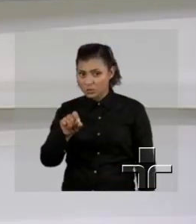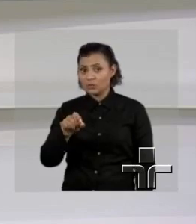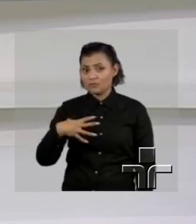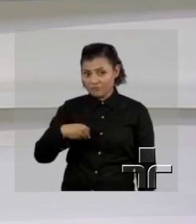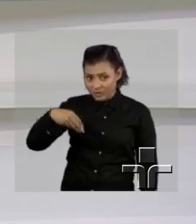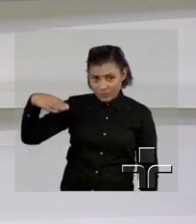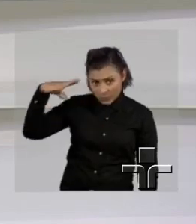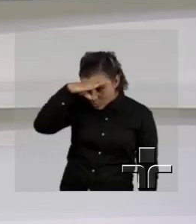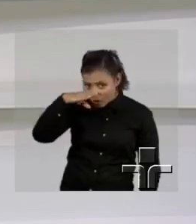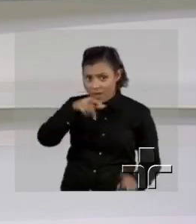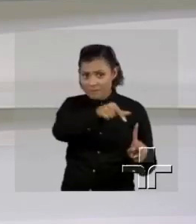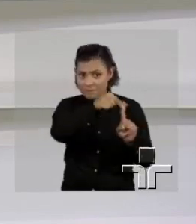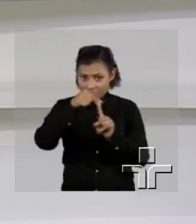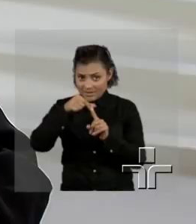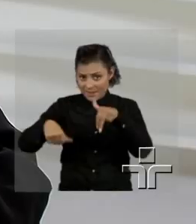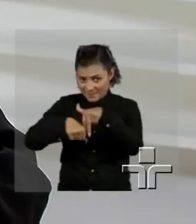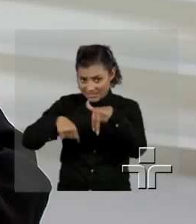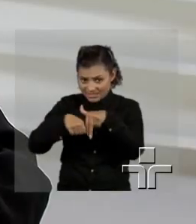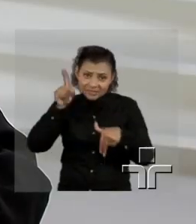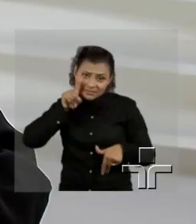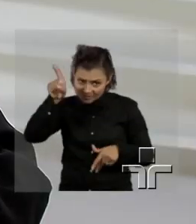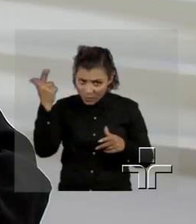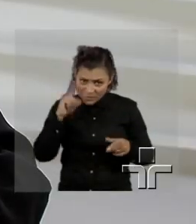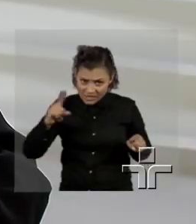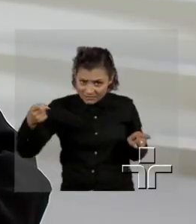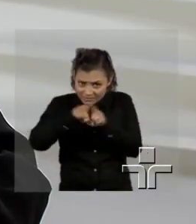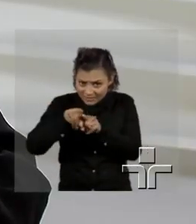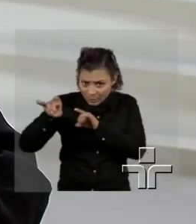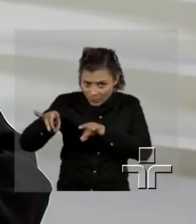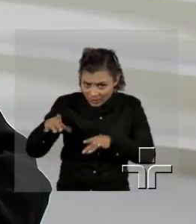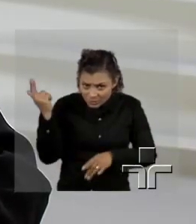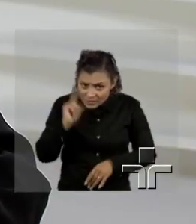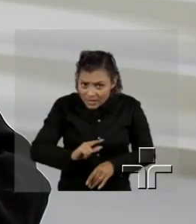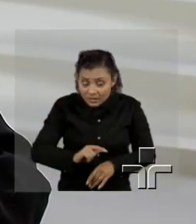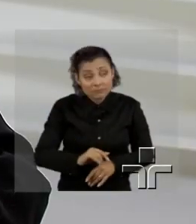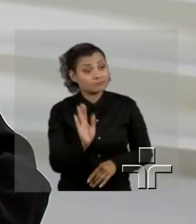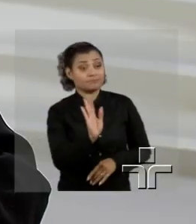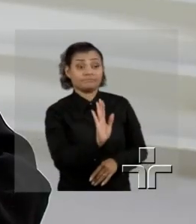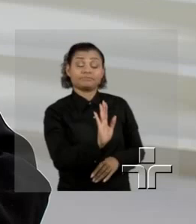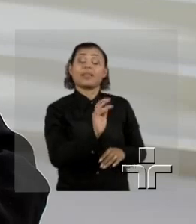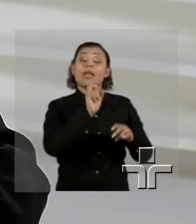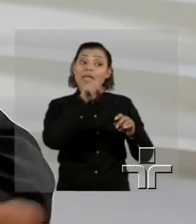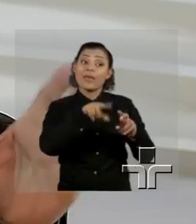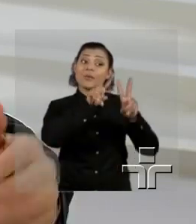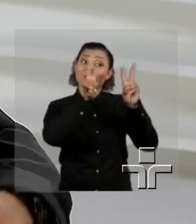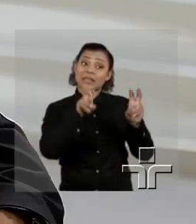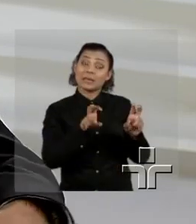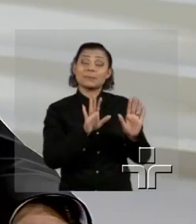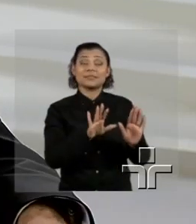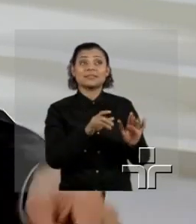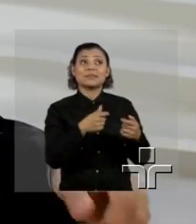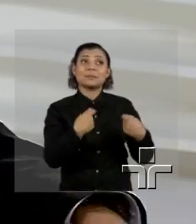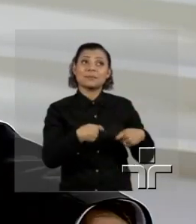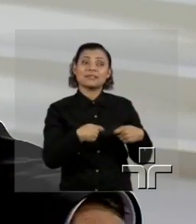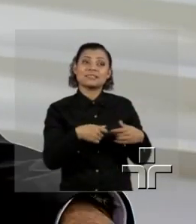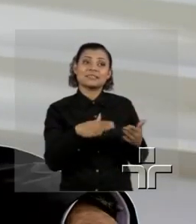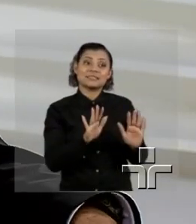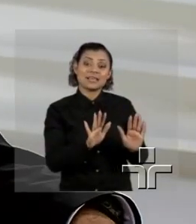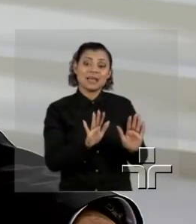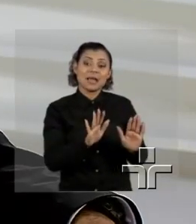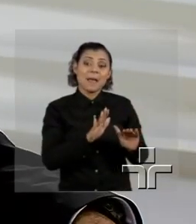têm uma projeção mundial. Tem a força, né? Para impor. Tem a força, tem dinheiro, né? Então, eles